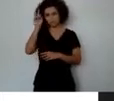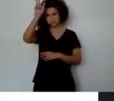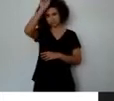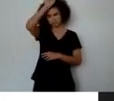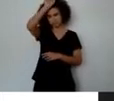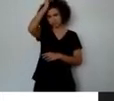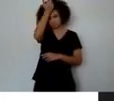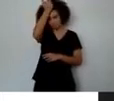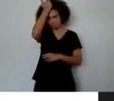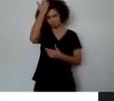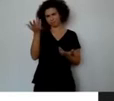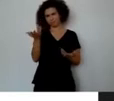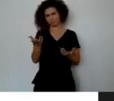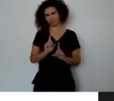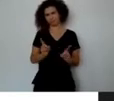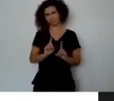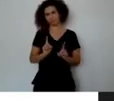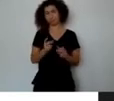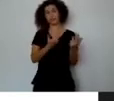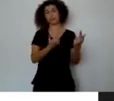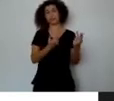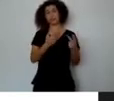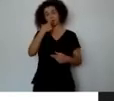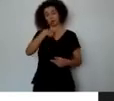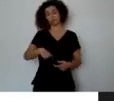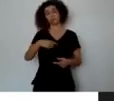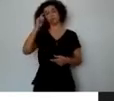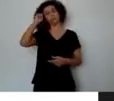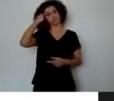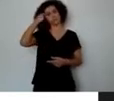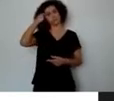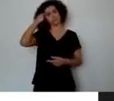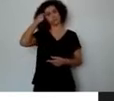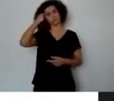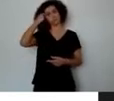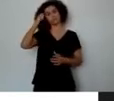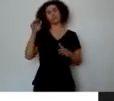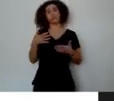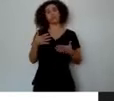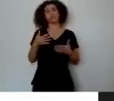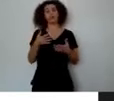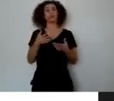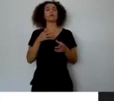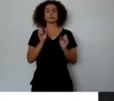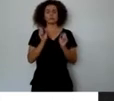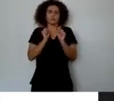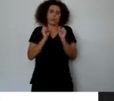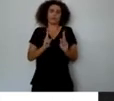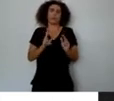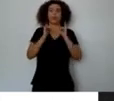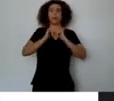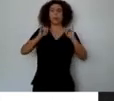que o negro construiu. Fala-se muito dos povos escravizados, né, do sequestro